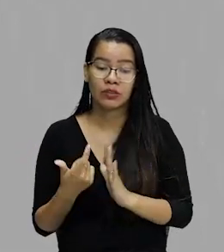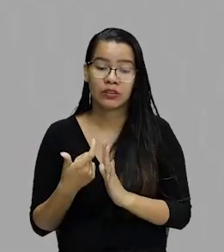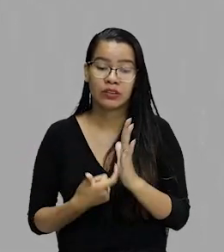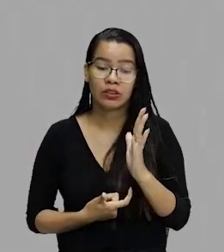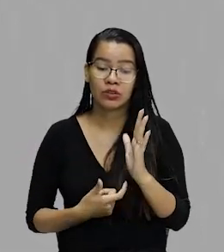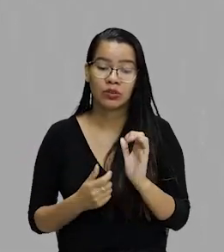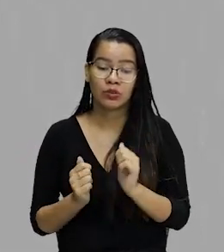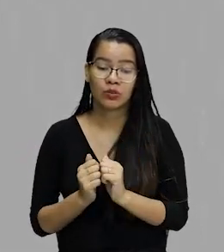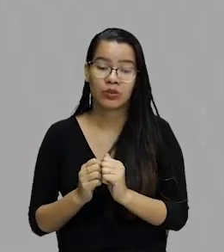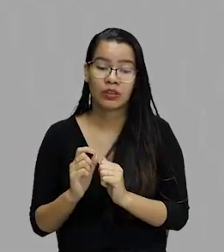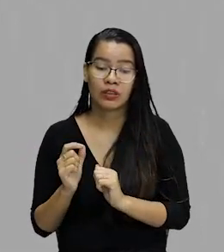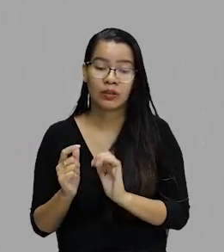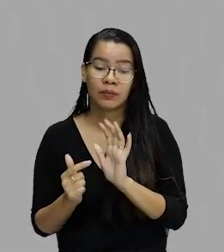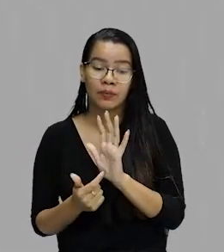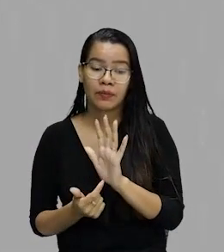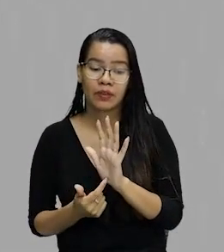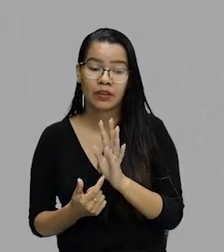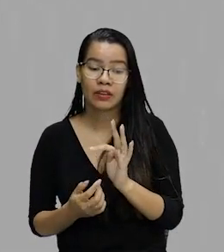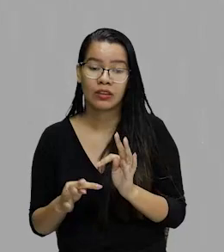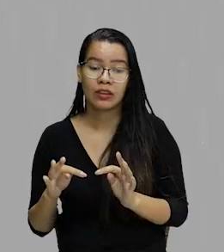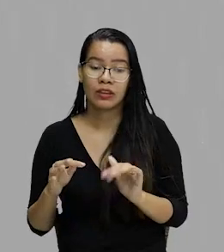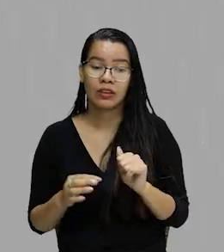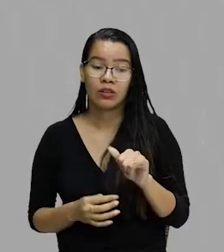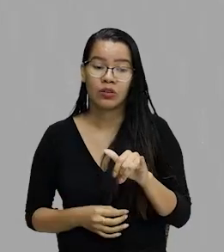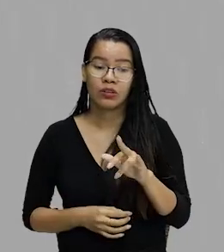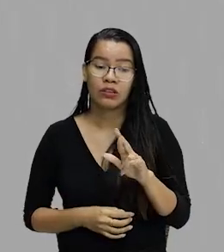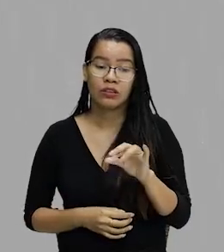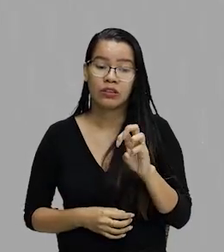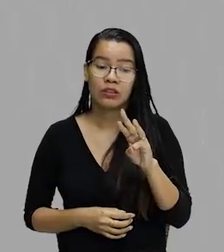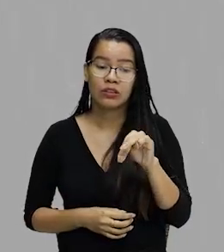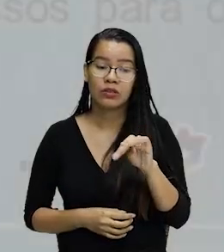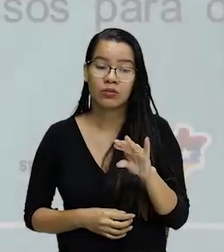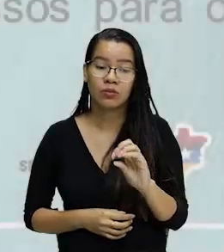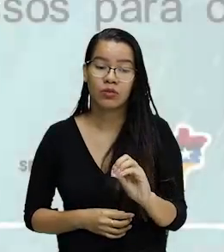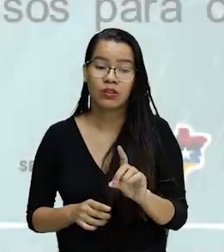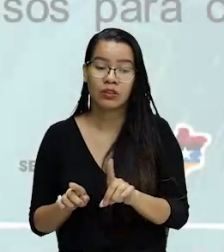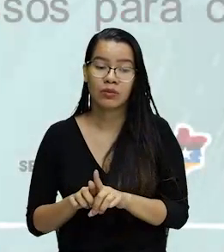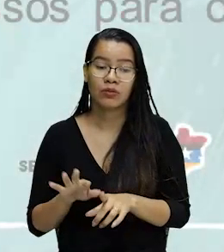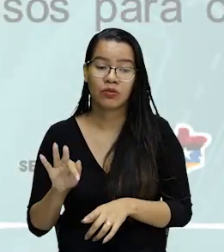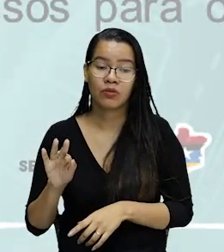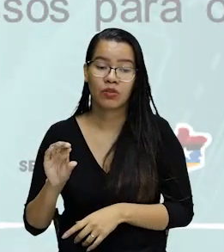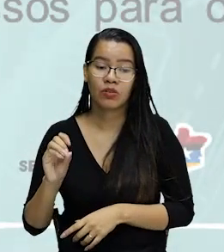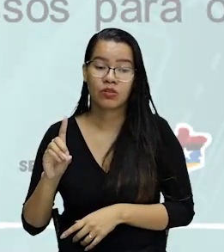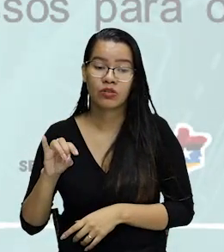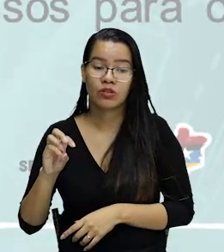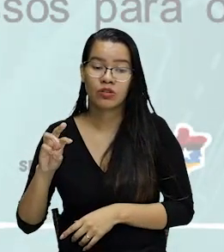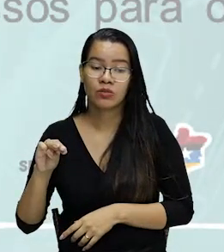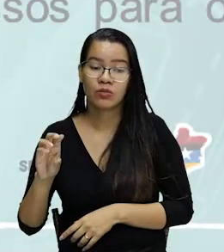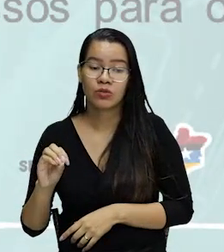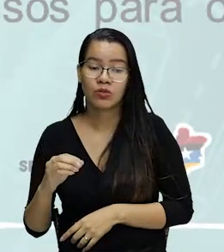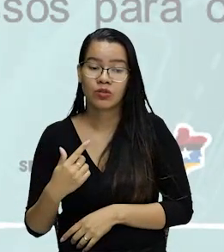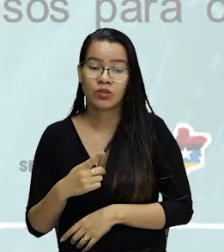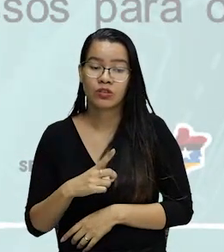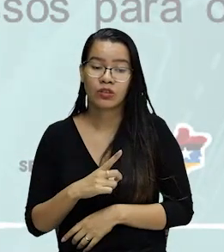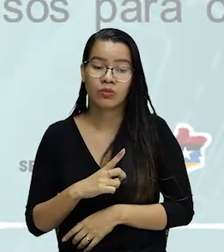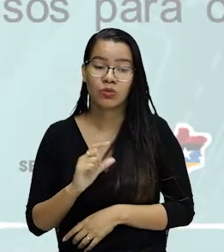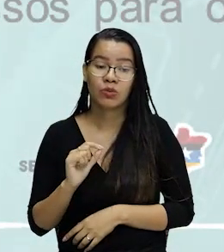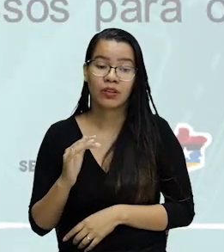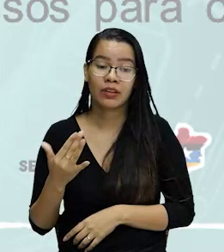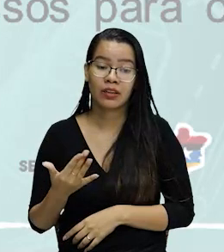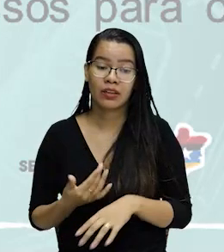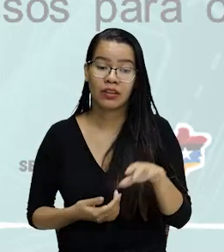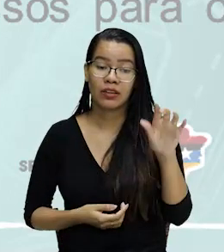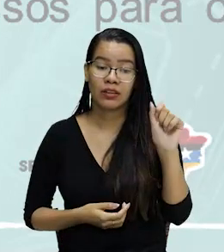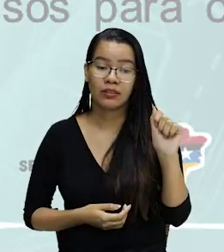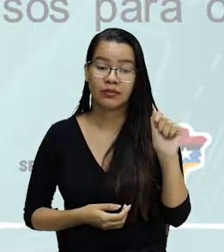é apresentado pelo Taylorismo-Fordismo, nós temos o quê? Letra A. As tecnologias de informação sejam